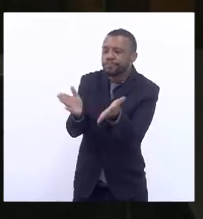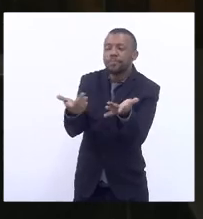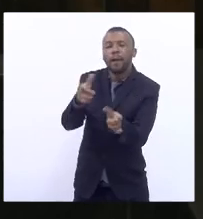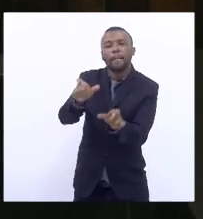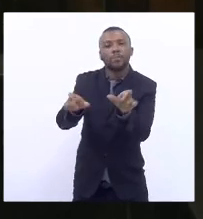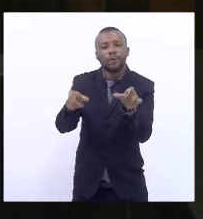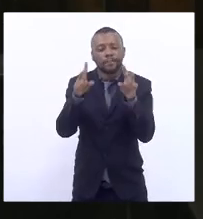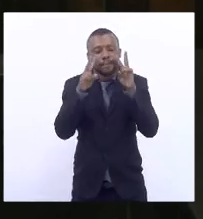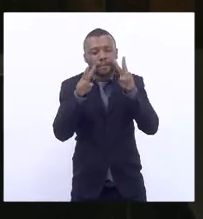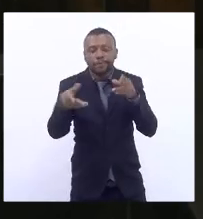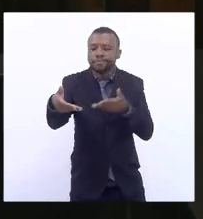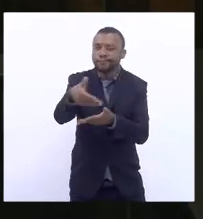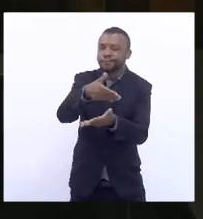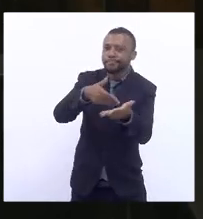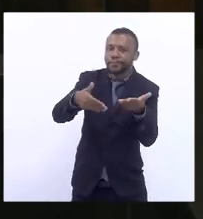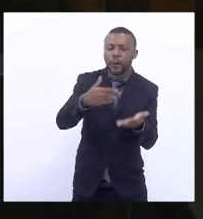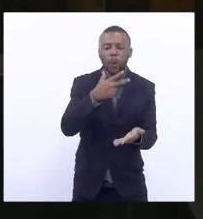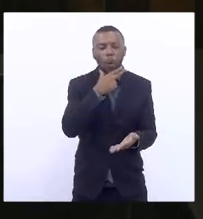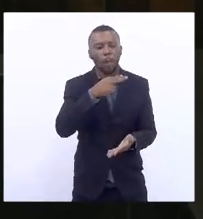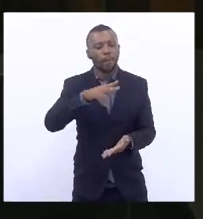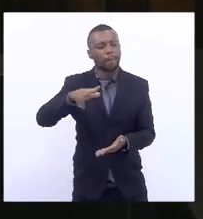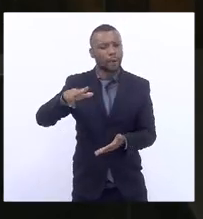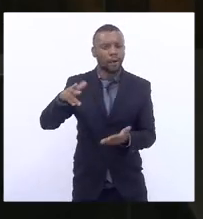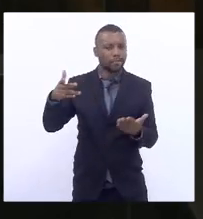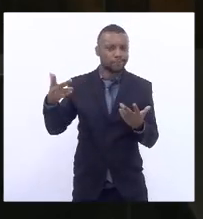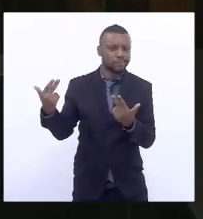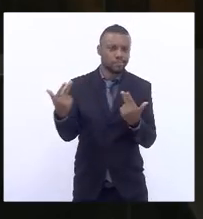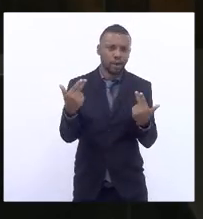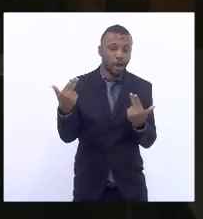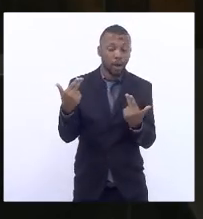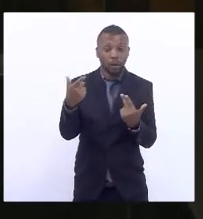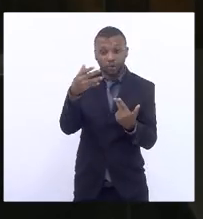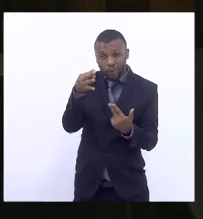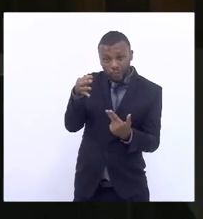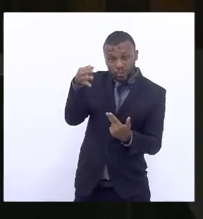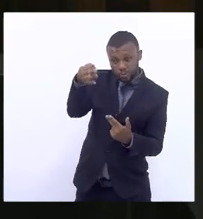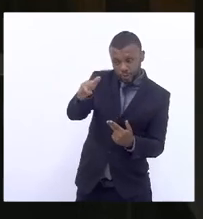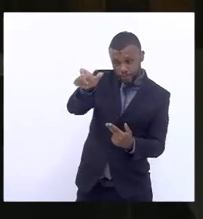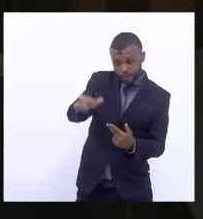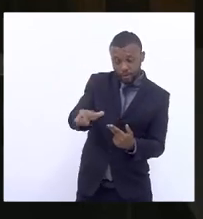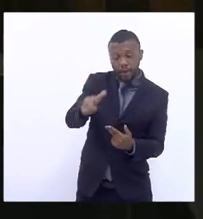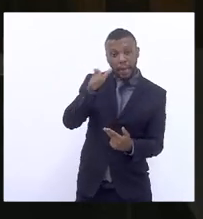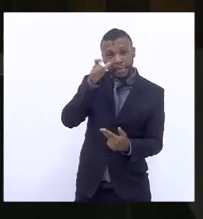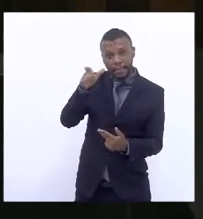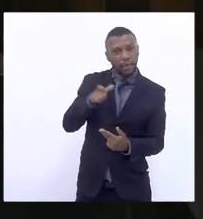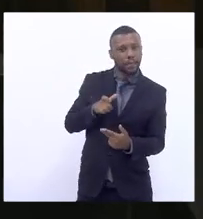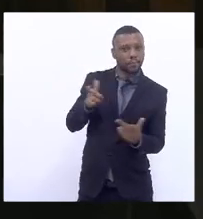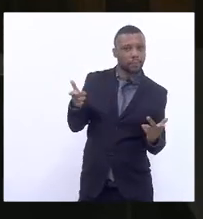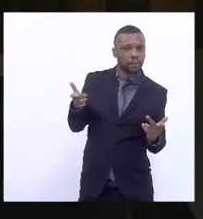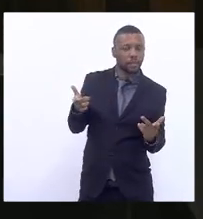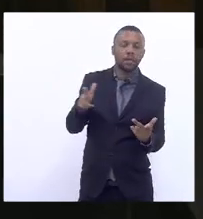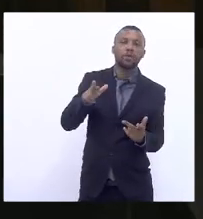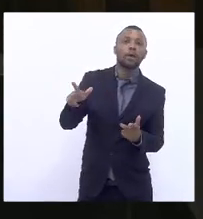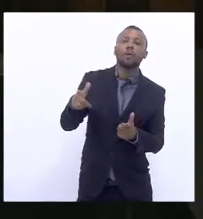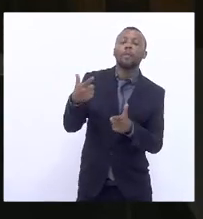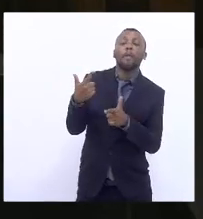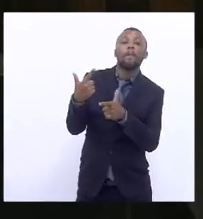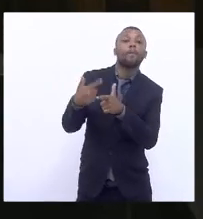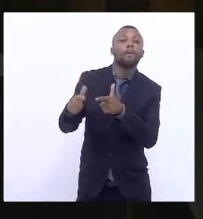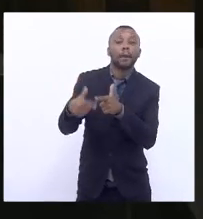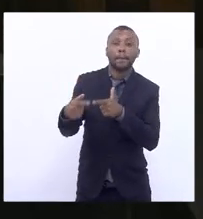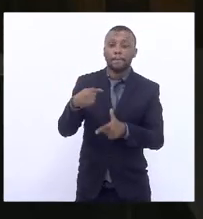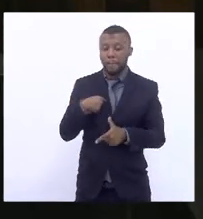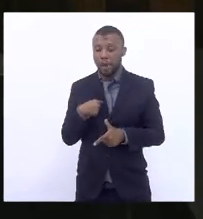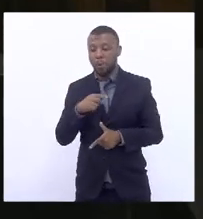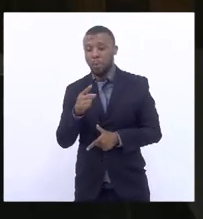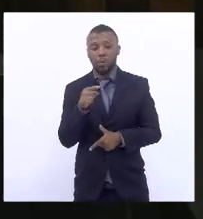as outras como irmãos e irmãs. Em que o destino da outra pessoa interesse a mim e não seja visto como um problema dele ou dela, como